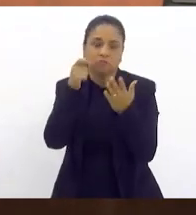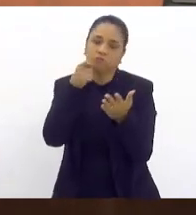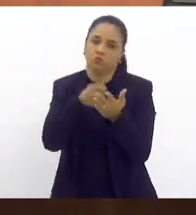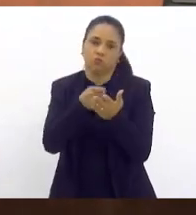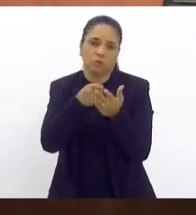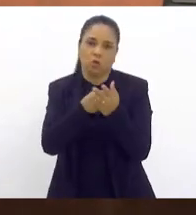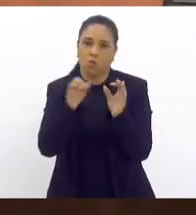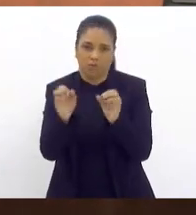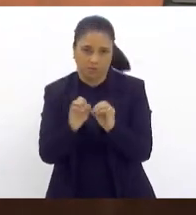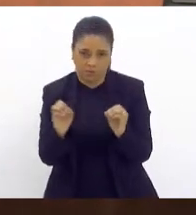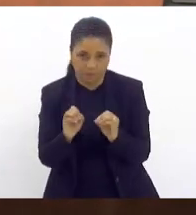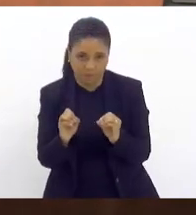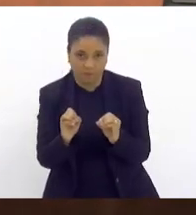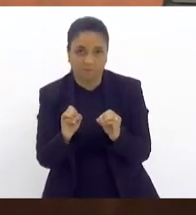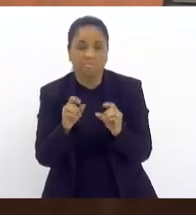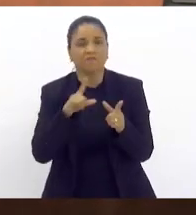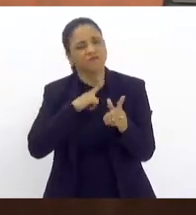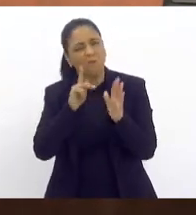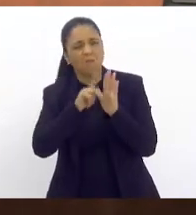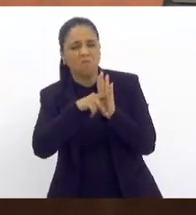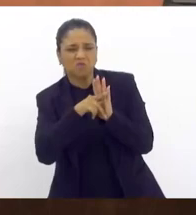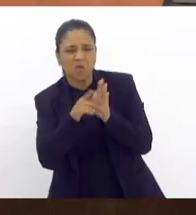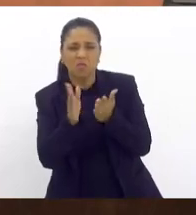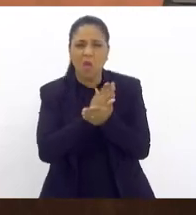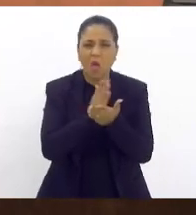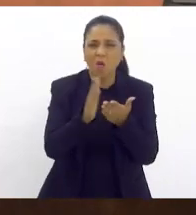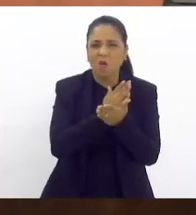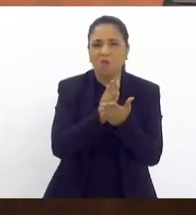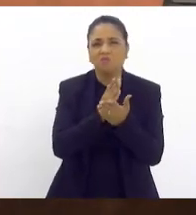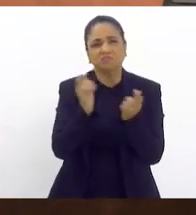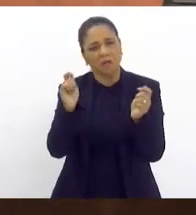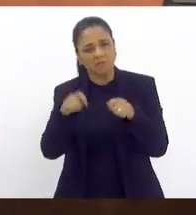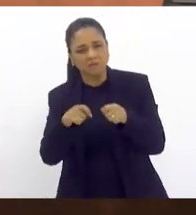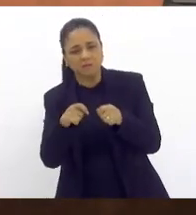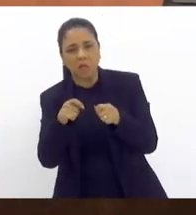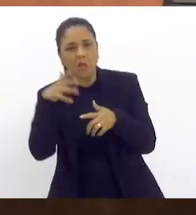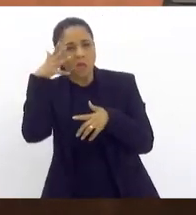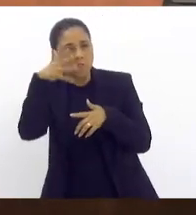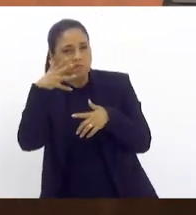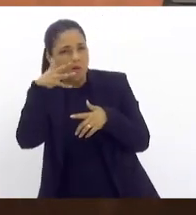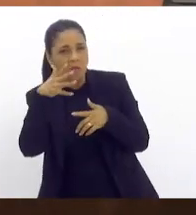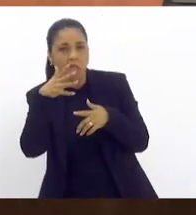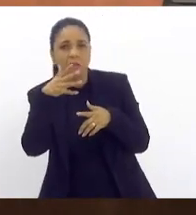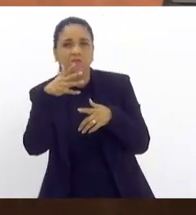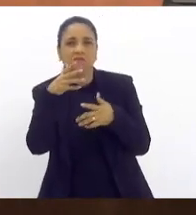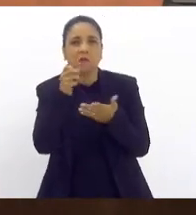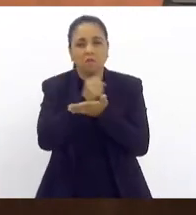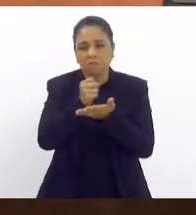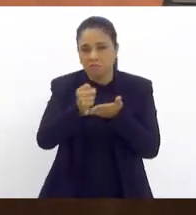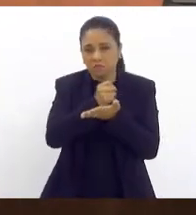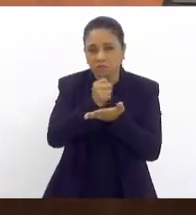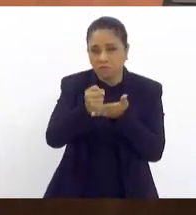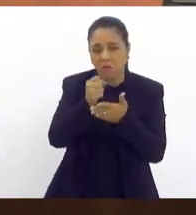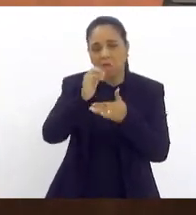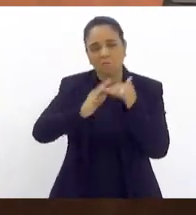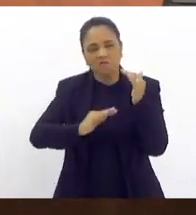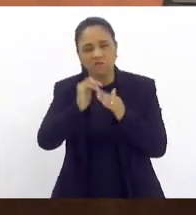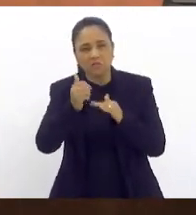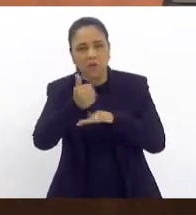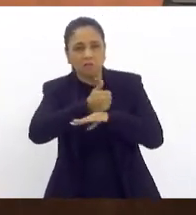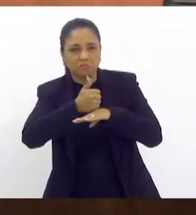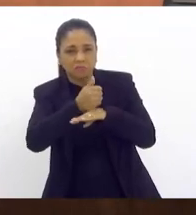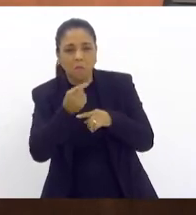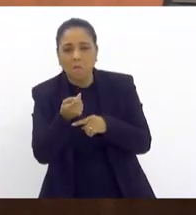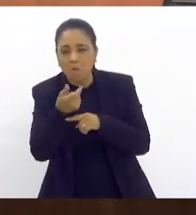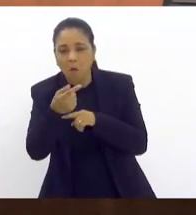tivemos ali um projeto piloto ou outro uma capacitação ou outra a contratação de um ou outro profissional mas ainda não